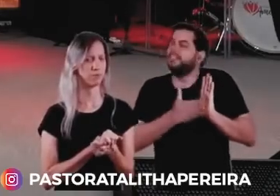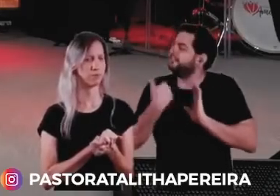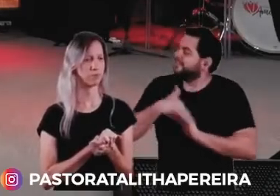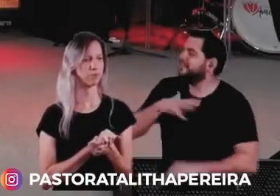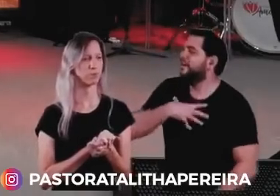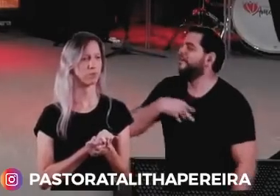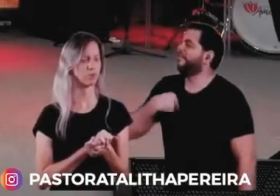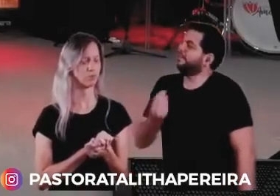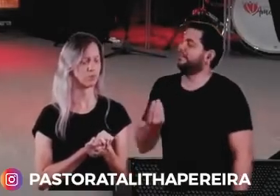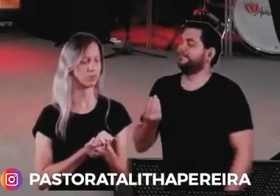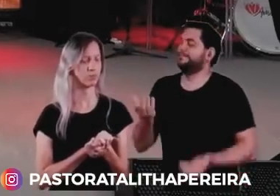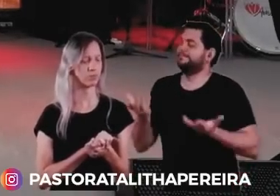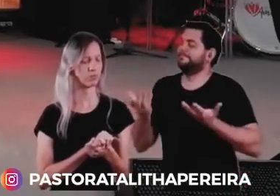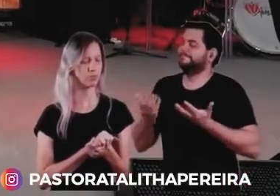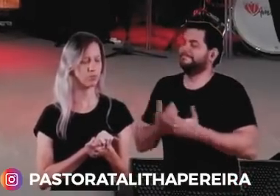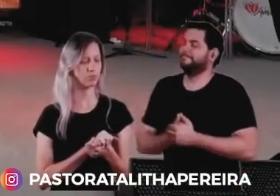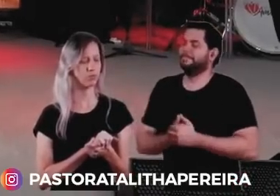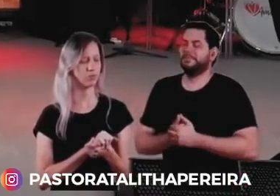filhos.